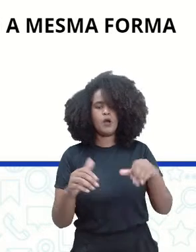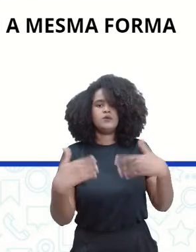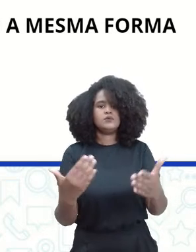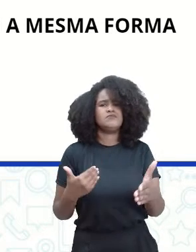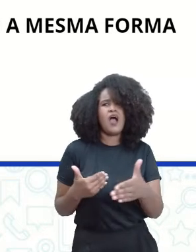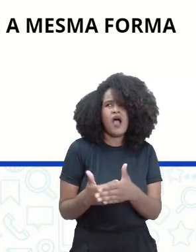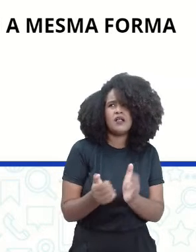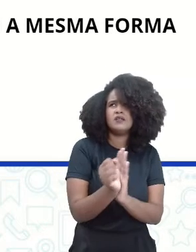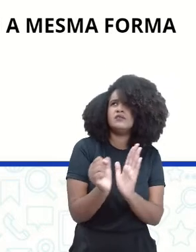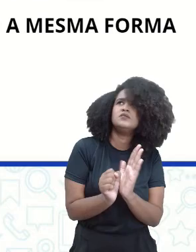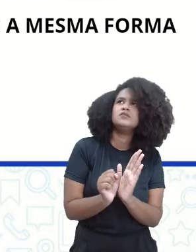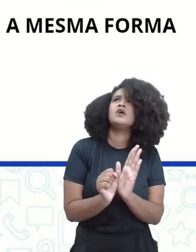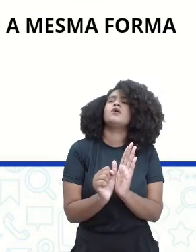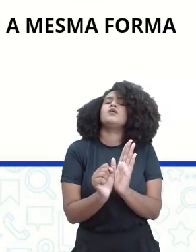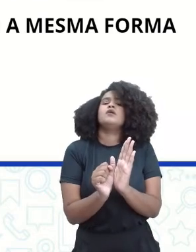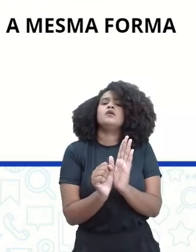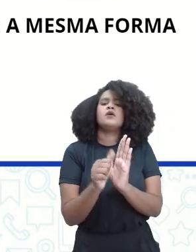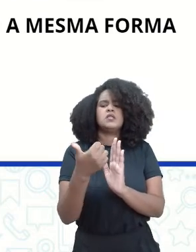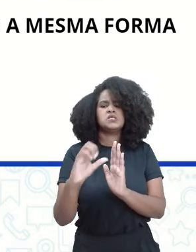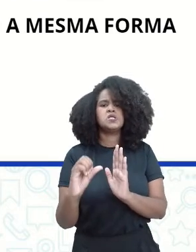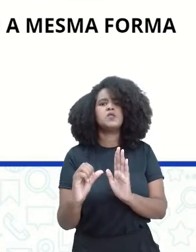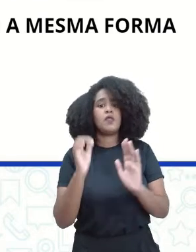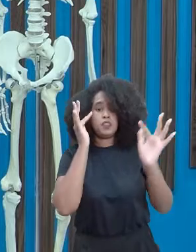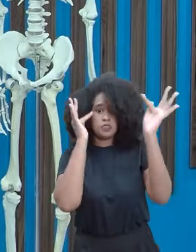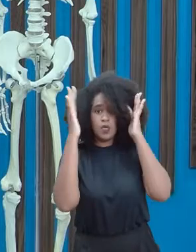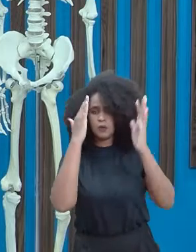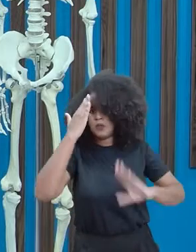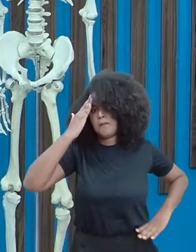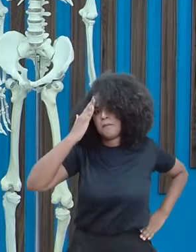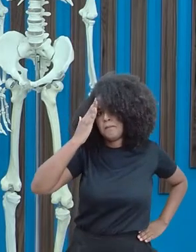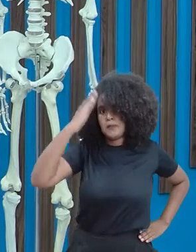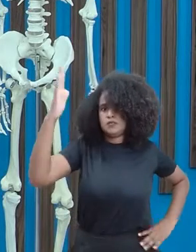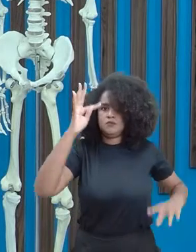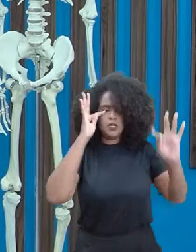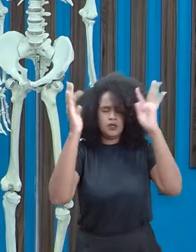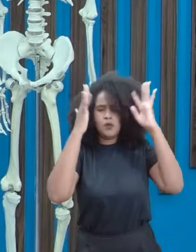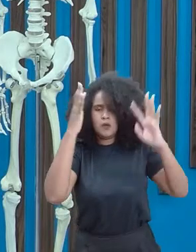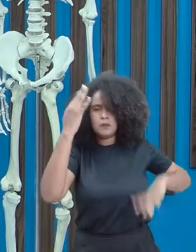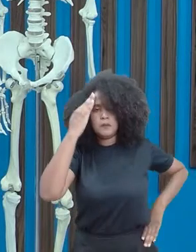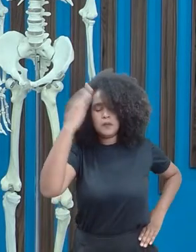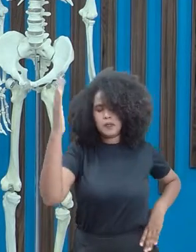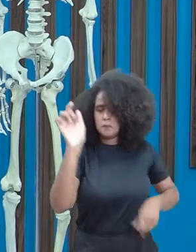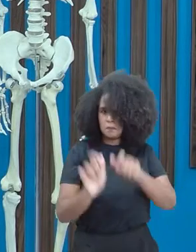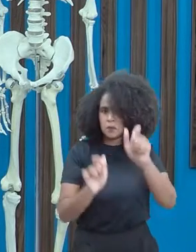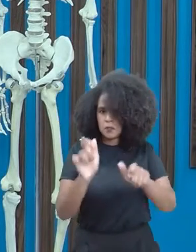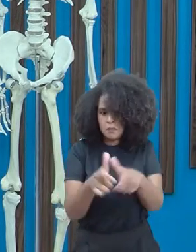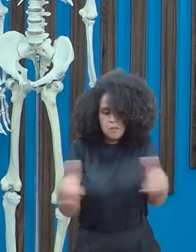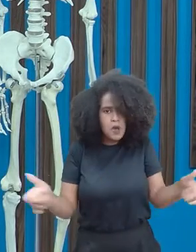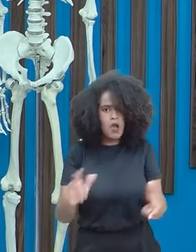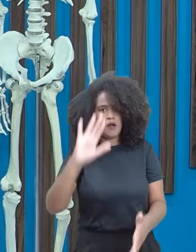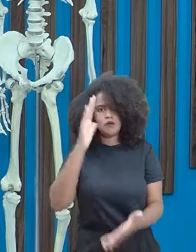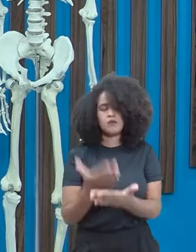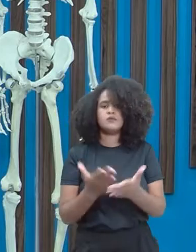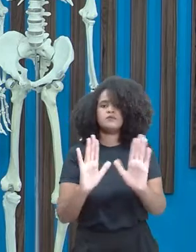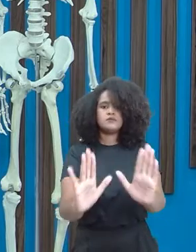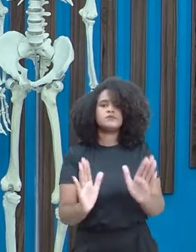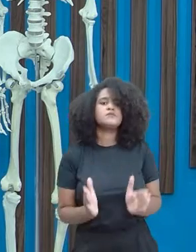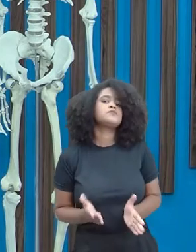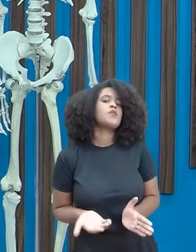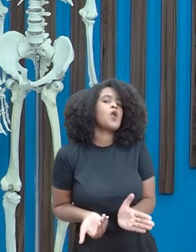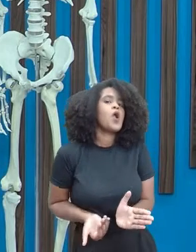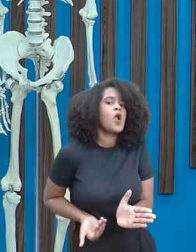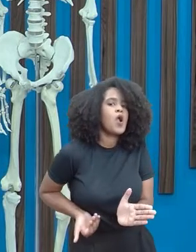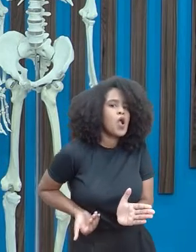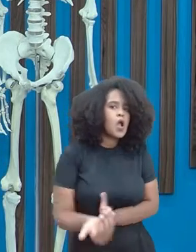século XIX, essa era a teoria que prevalecia, que era acreditada. E aí começam aí